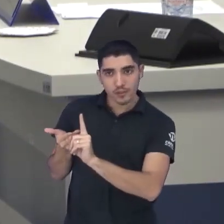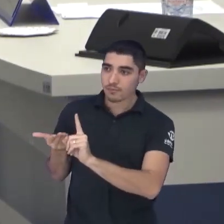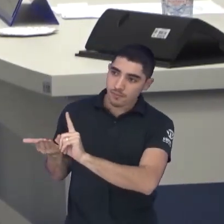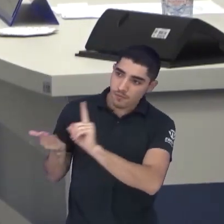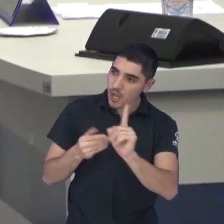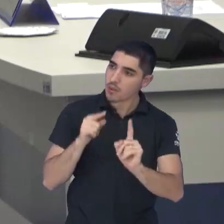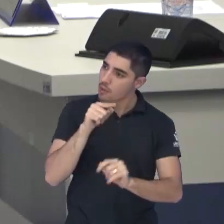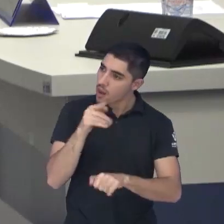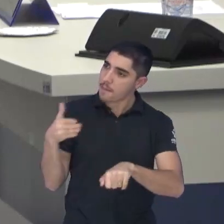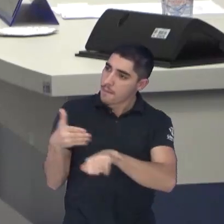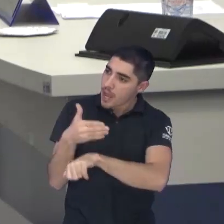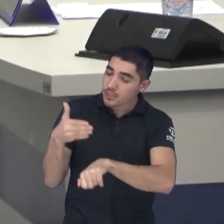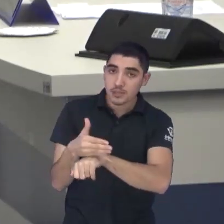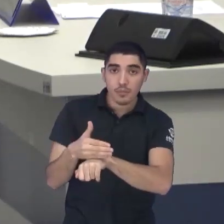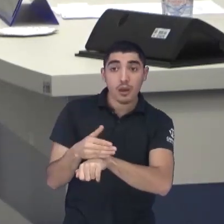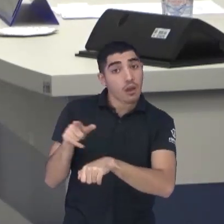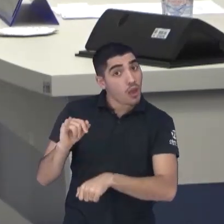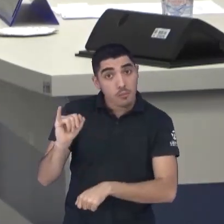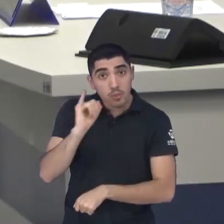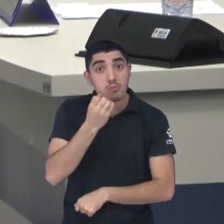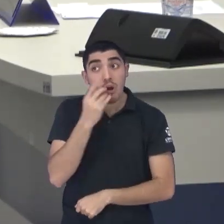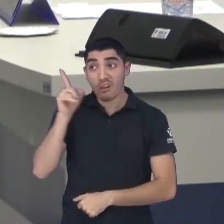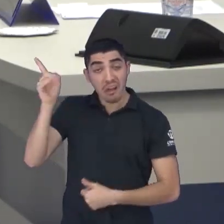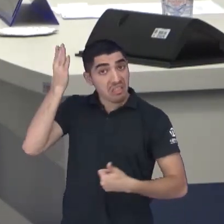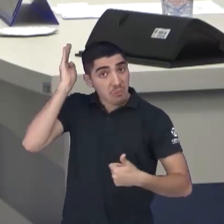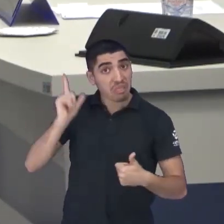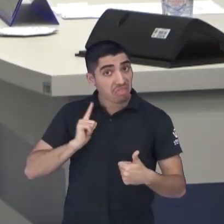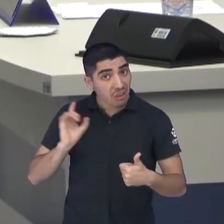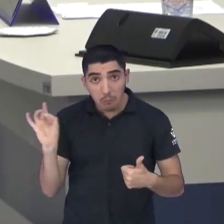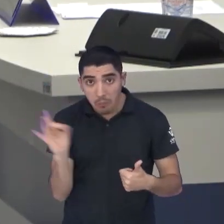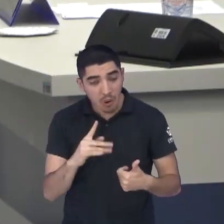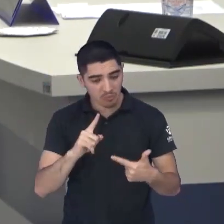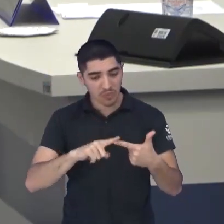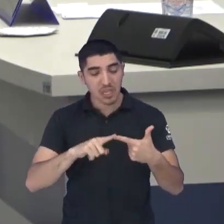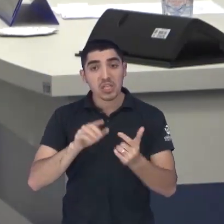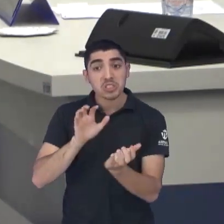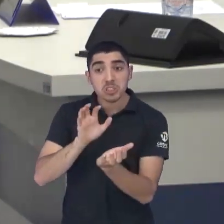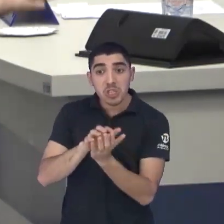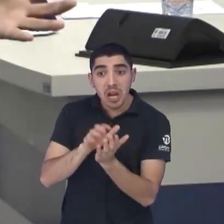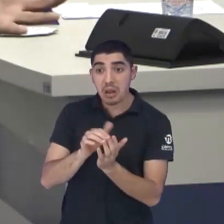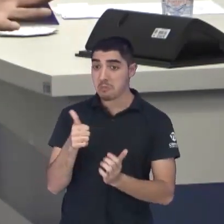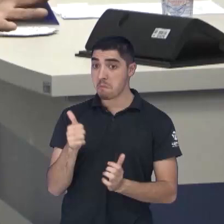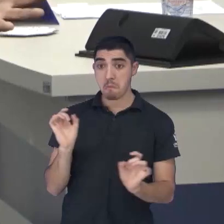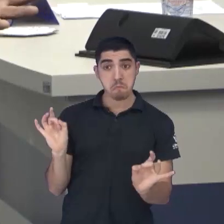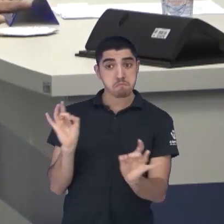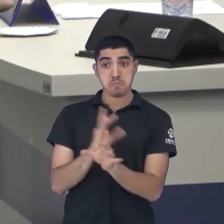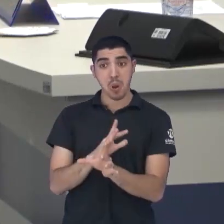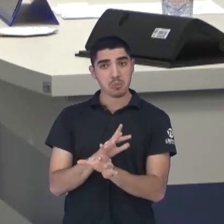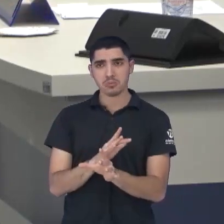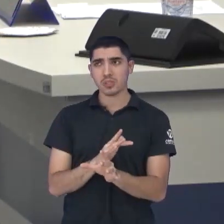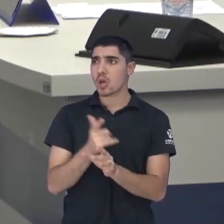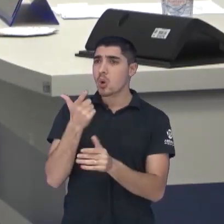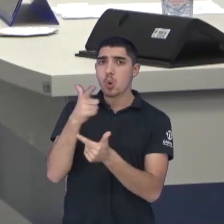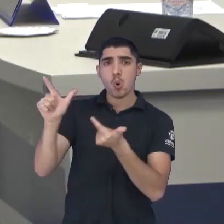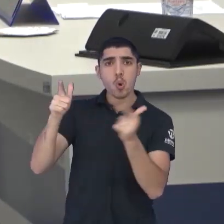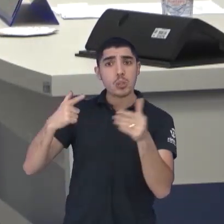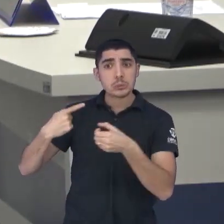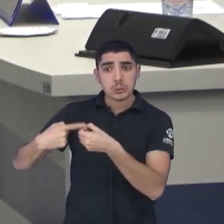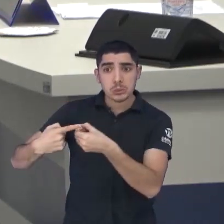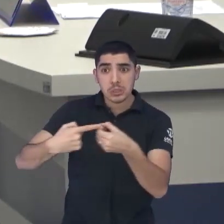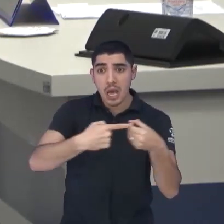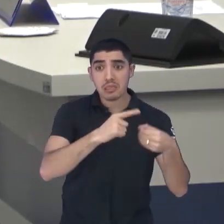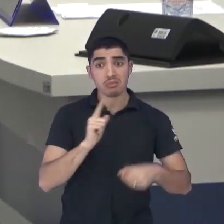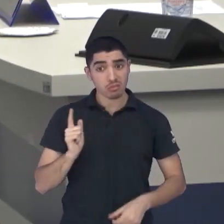enriquecida. Isso já acontece em Taubaté, em Jacareí, né, e por esse Brasil afora. Então, a casa nada